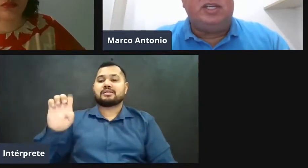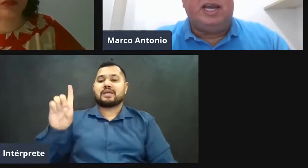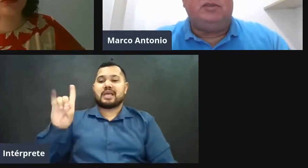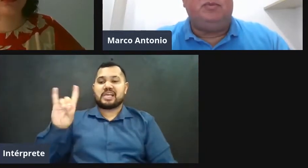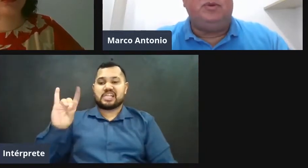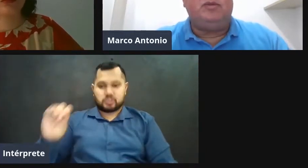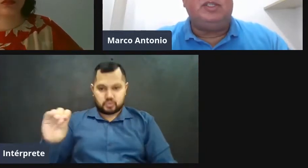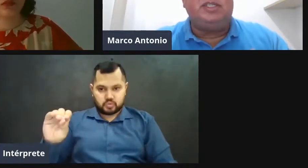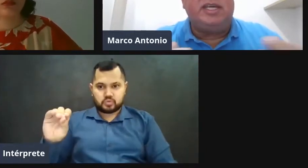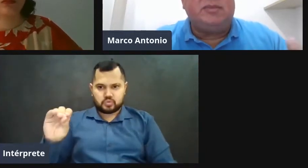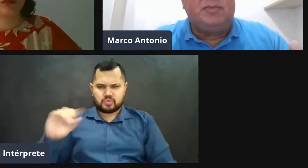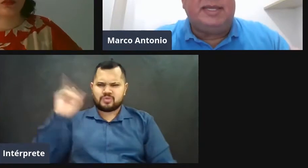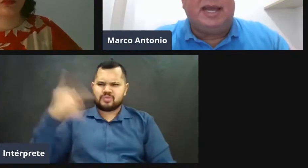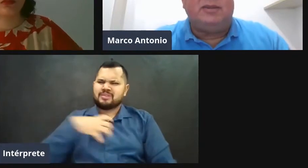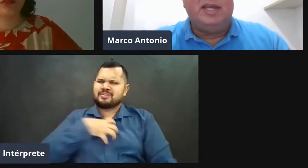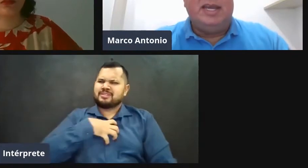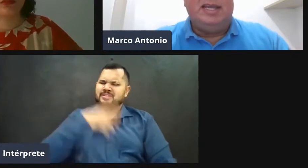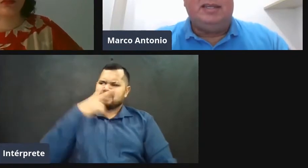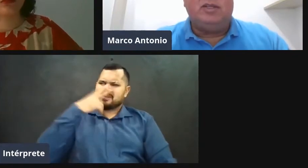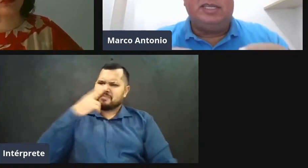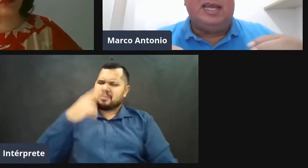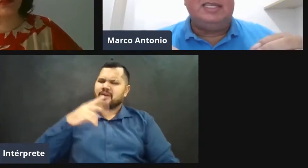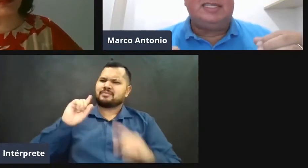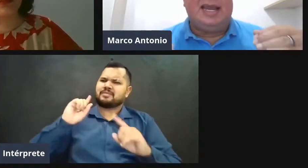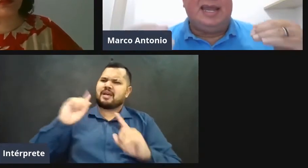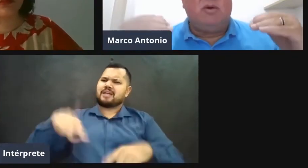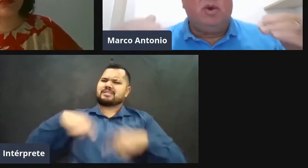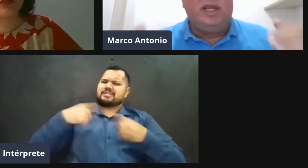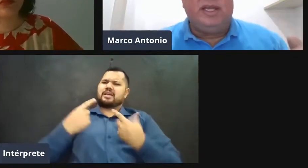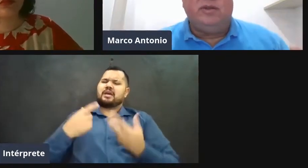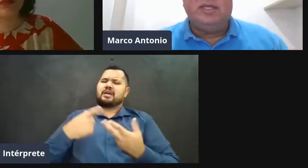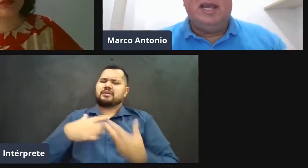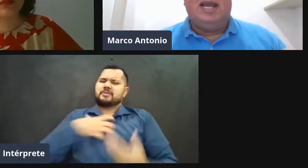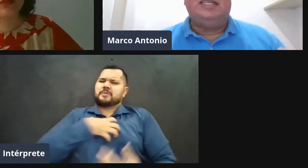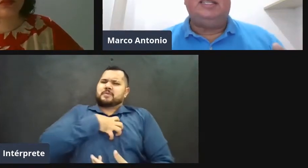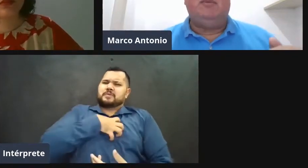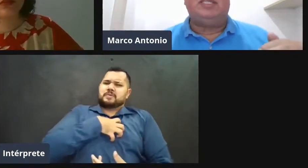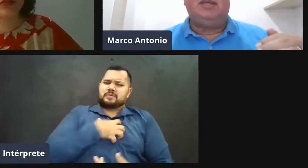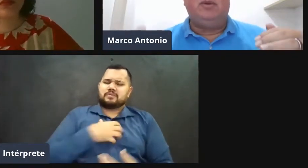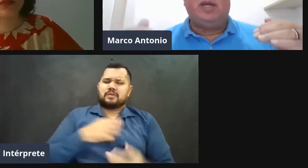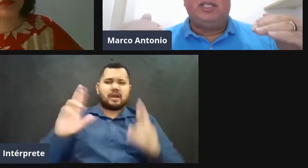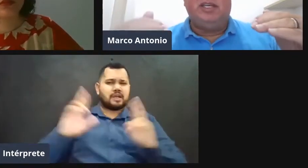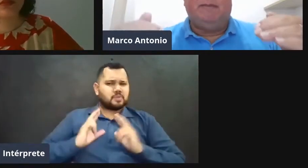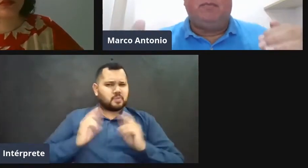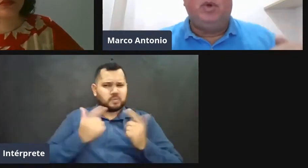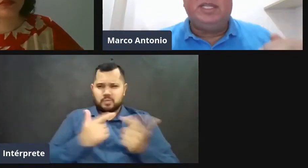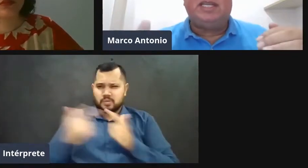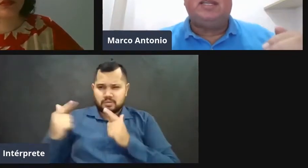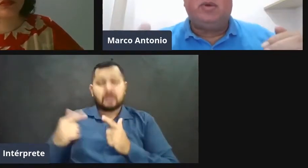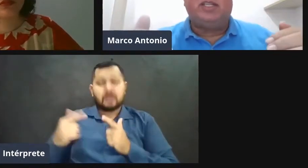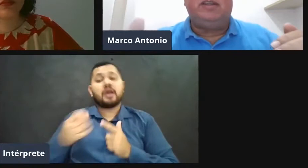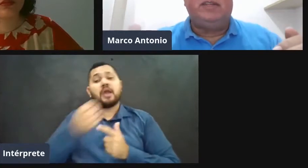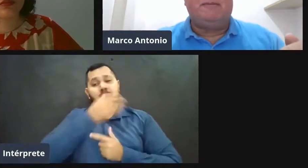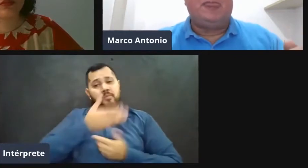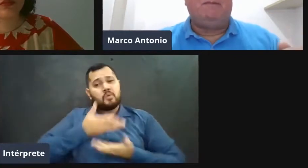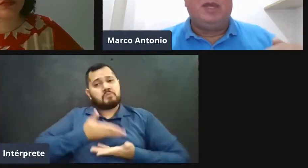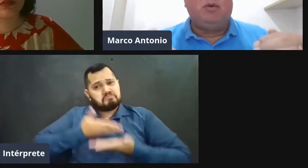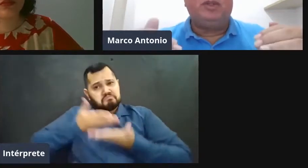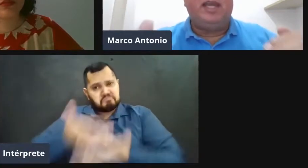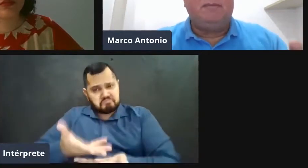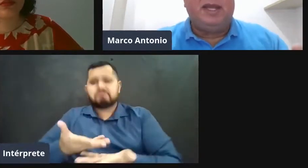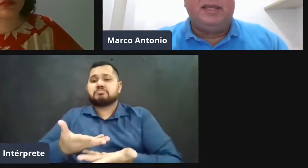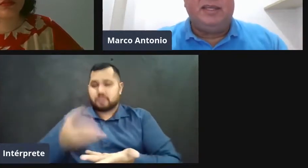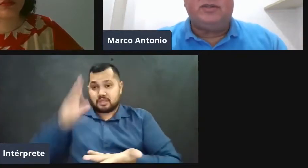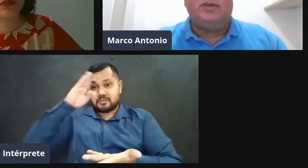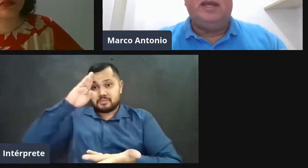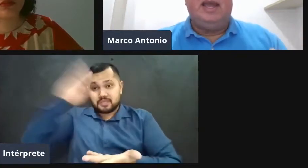se sentir assediados, por não se sentir respeitados. Então, assim, eles estarem acolhidos. A gente tem uma ação educativa, políticas educativas